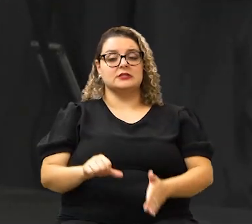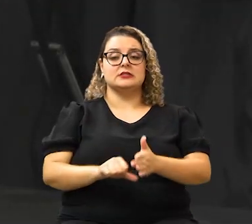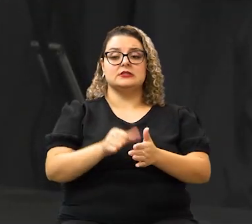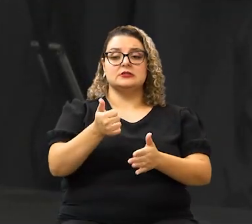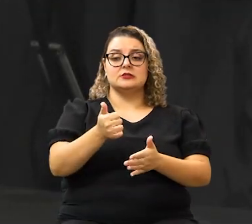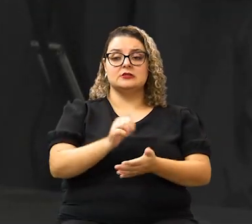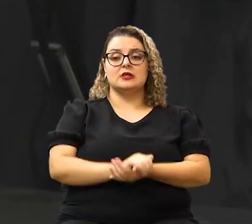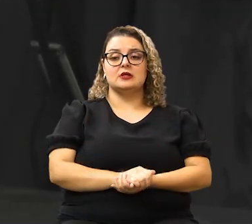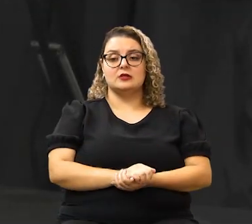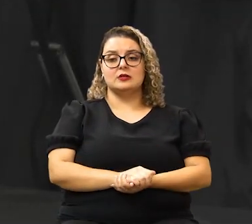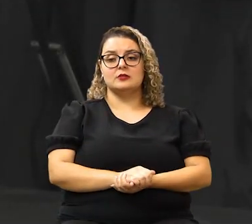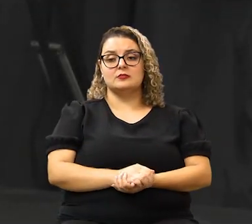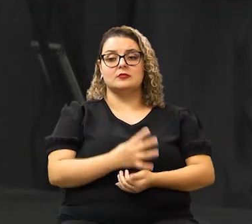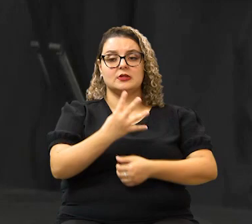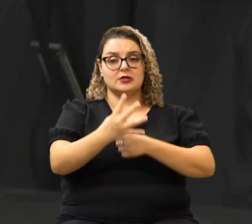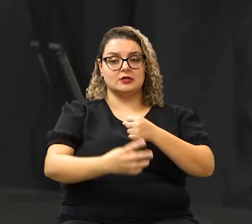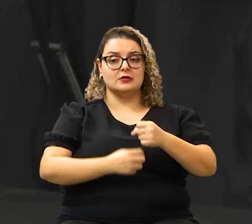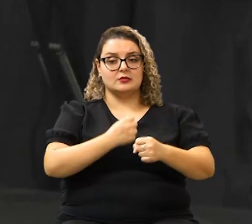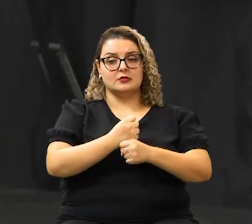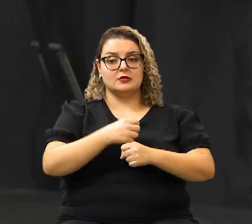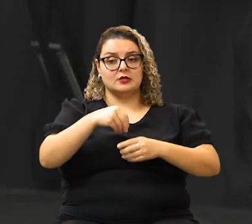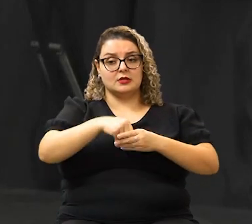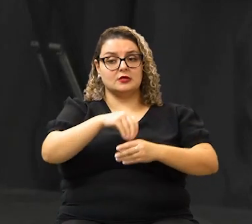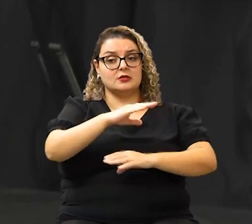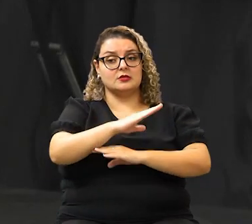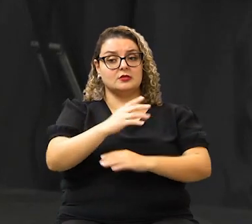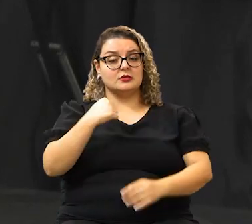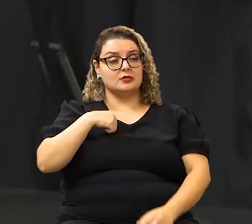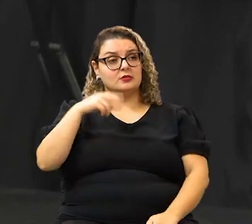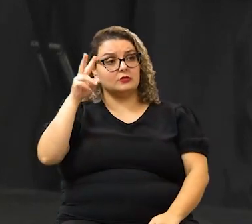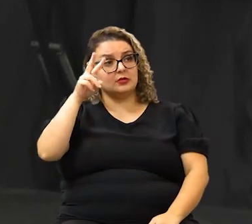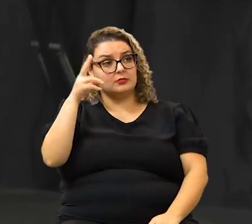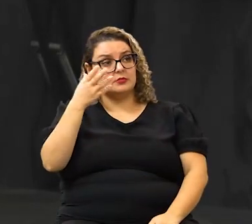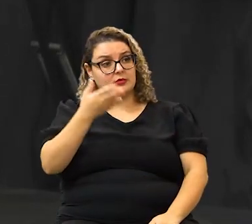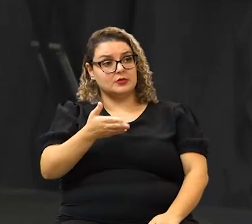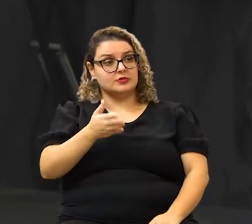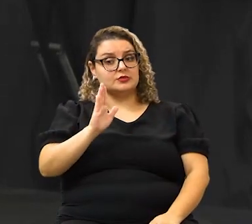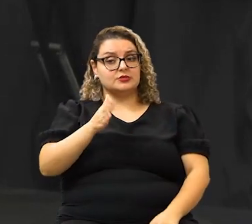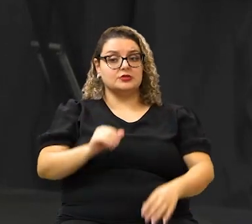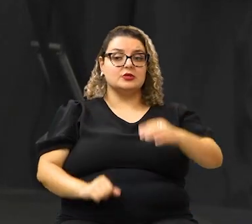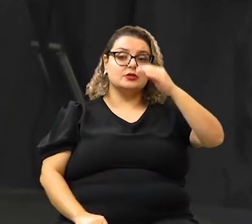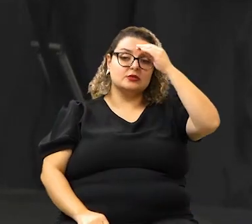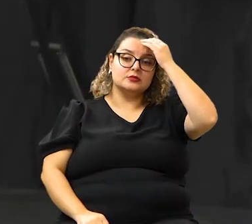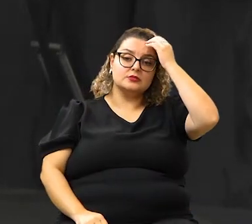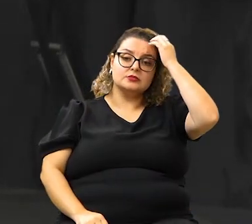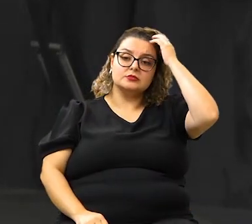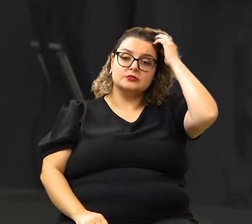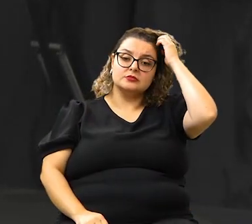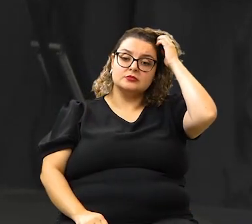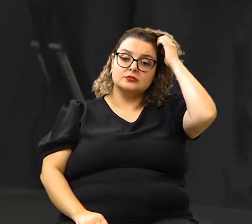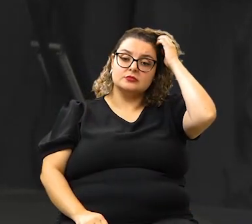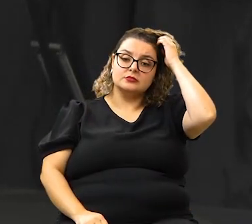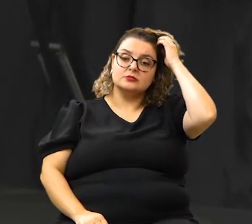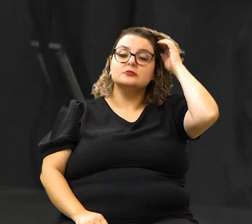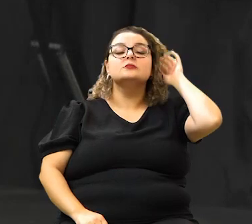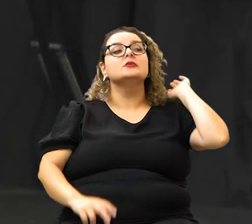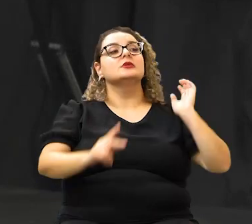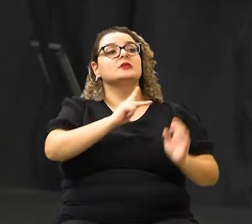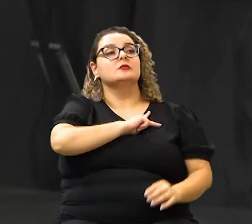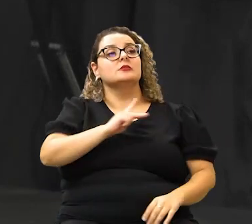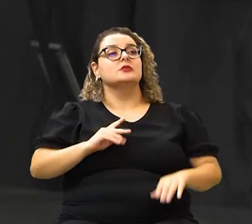na Câmara. Eu lembro que você já foi a presidente da Comissão da Mulher. Como que foi